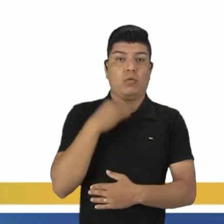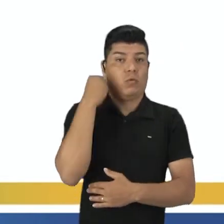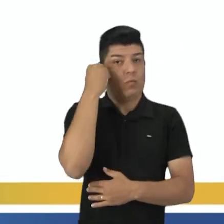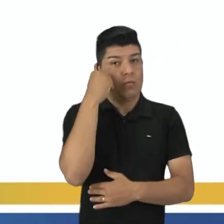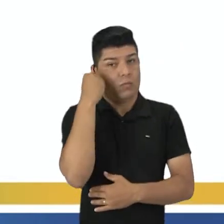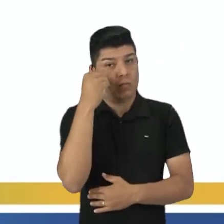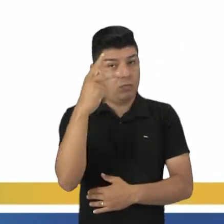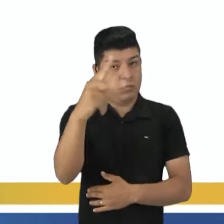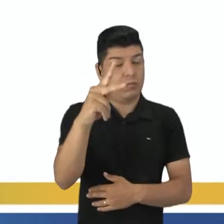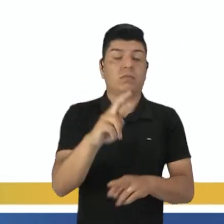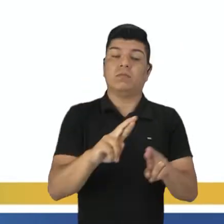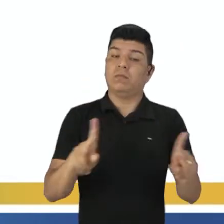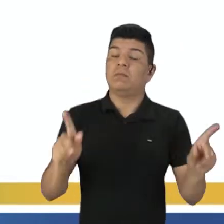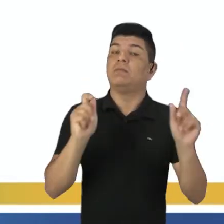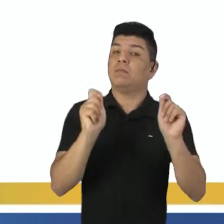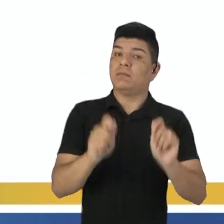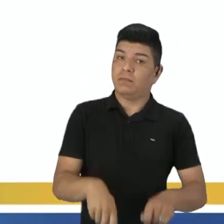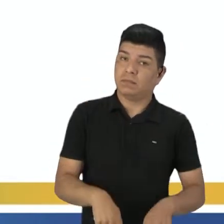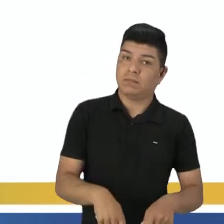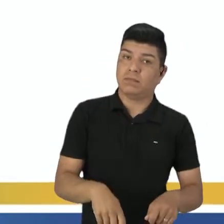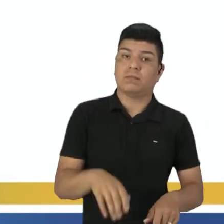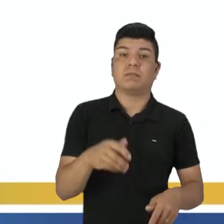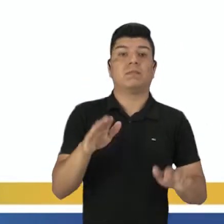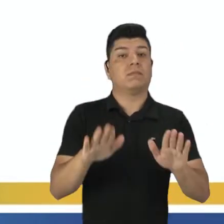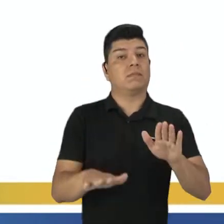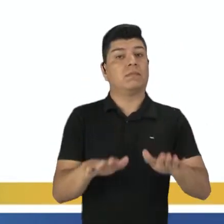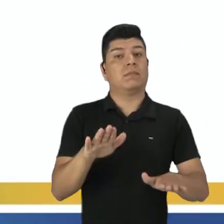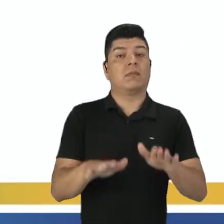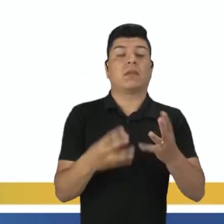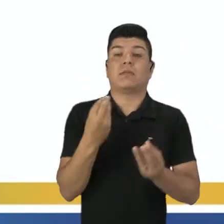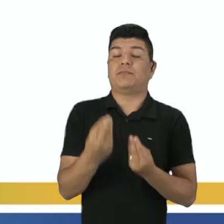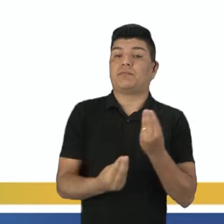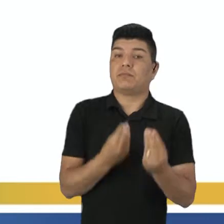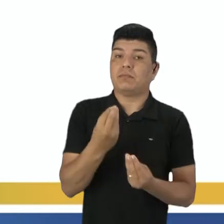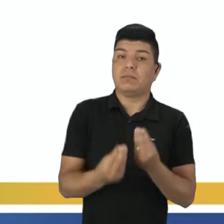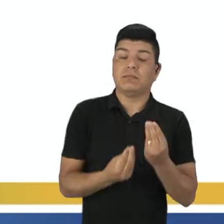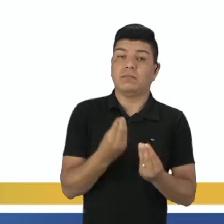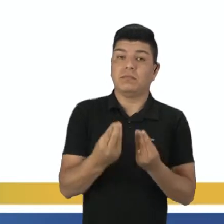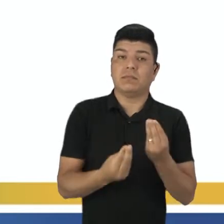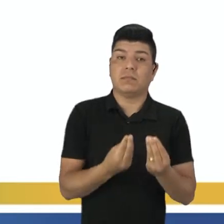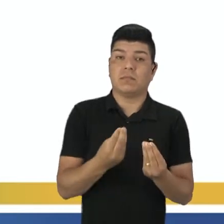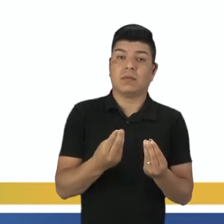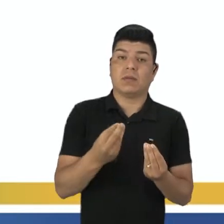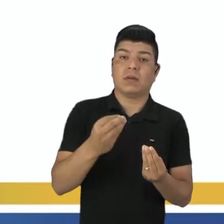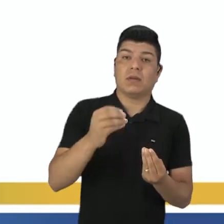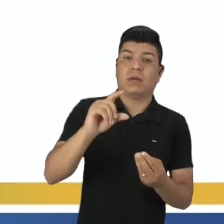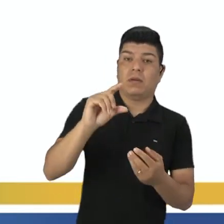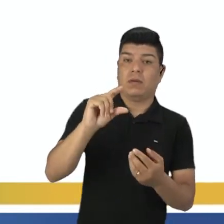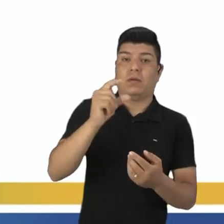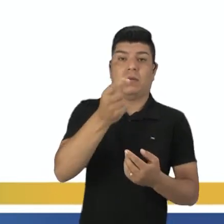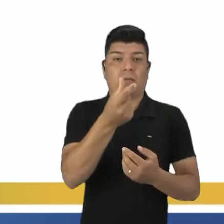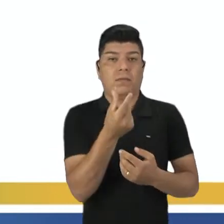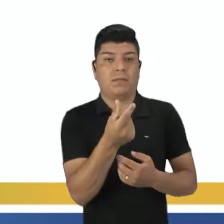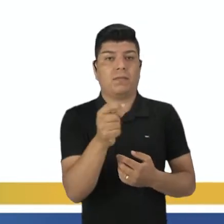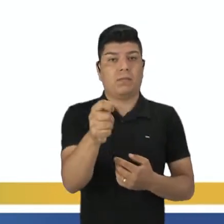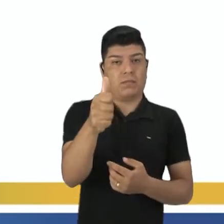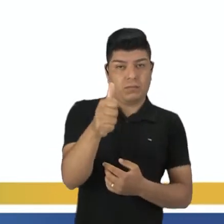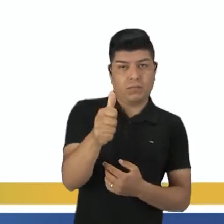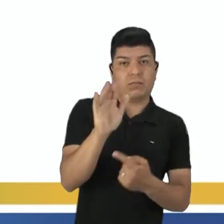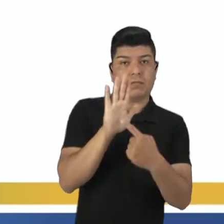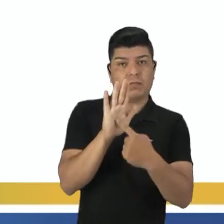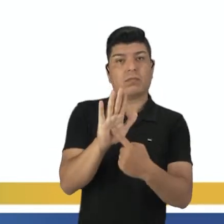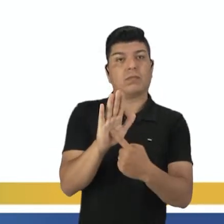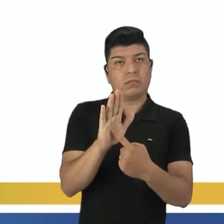pode ser diferente. Vai depender aí de como as faces, né, forem apresentando seus resultados. Nesse